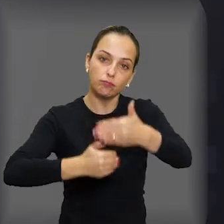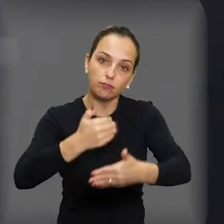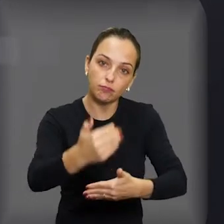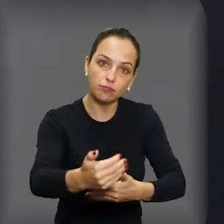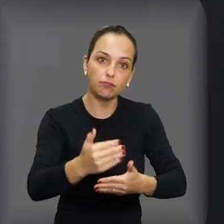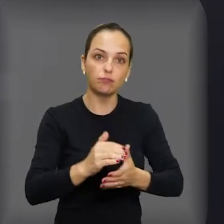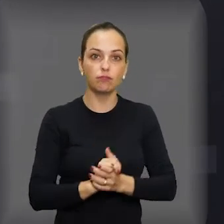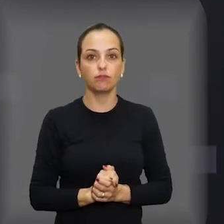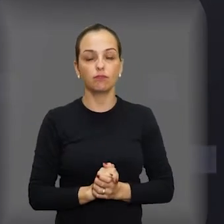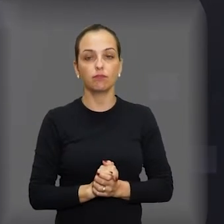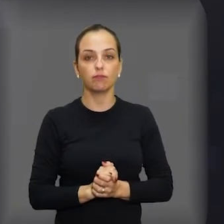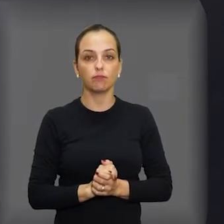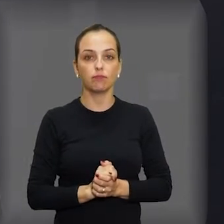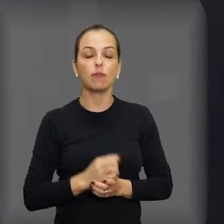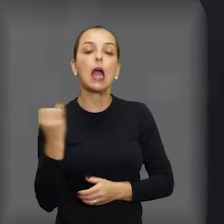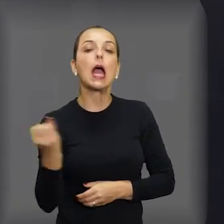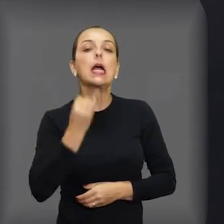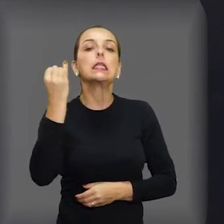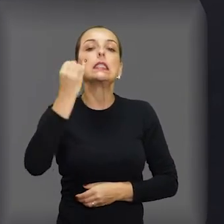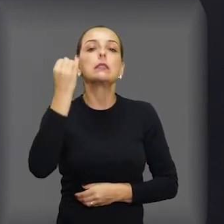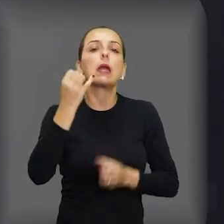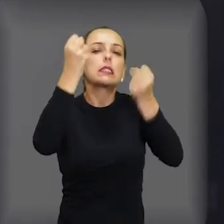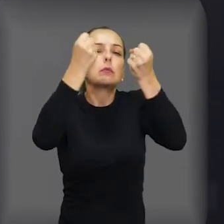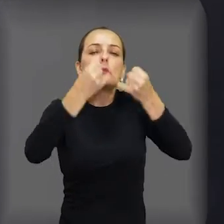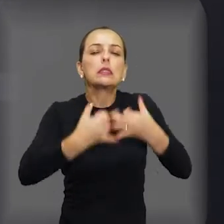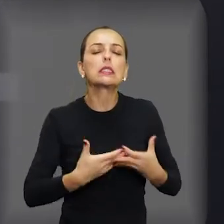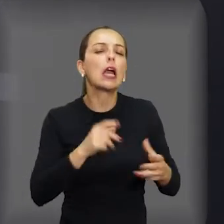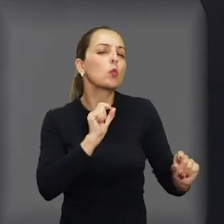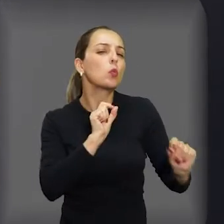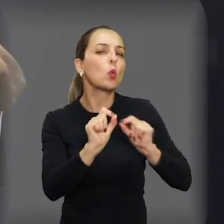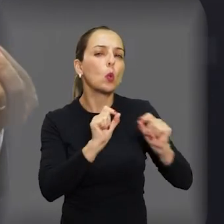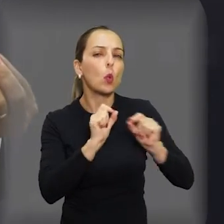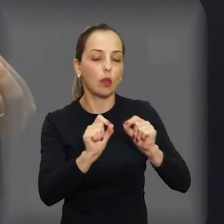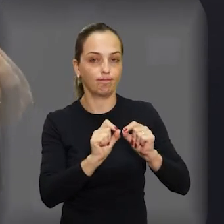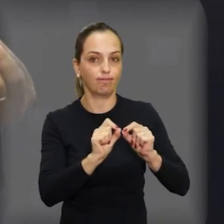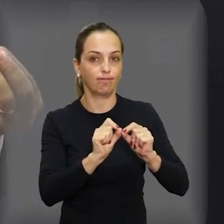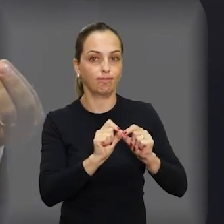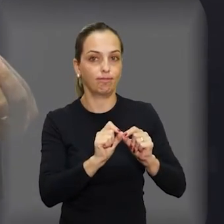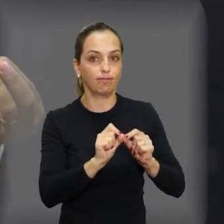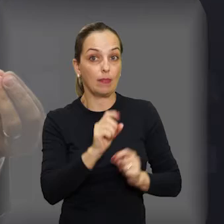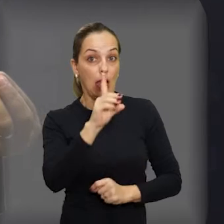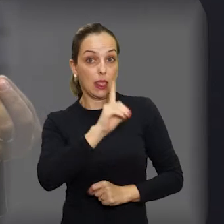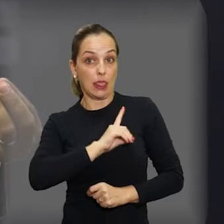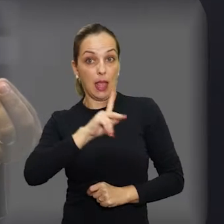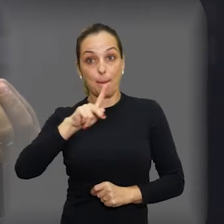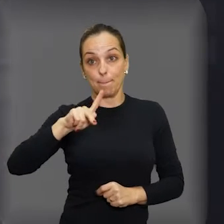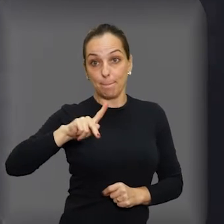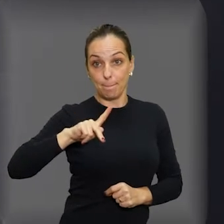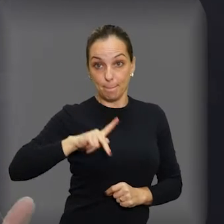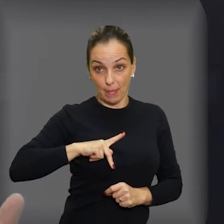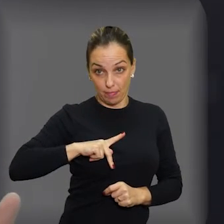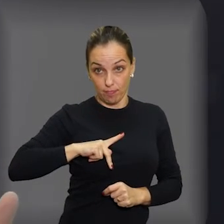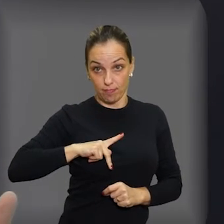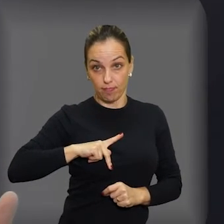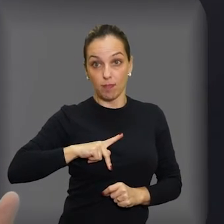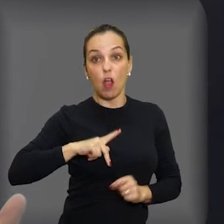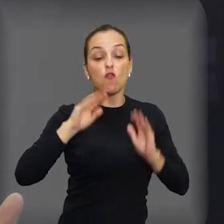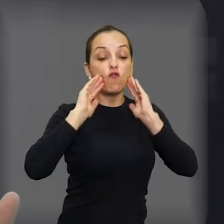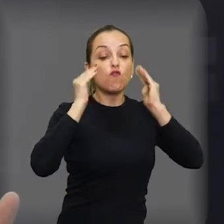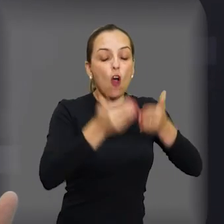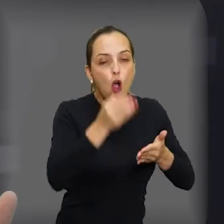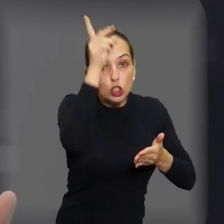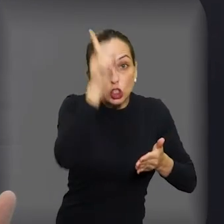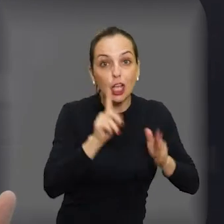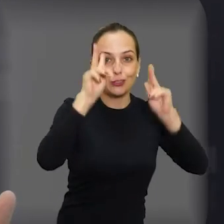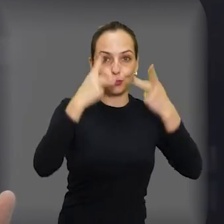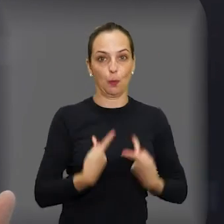vai permear essa atuação na defesa e muitas vezes também na propositura de ações. E uma bandeira